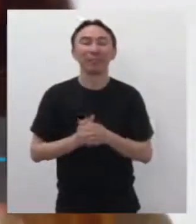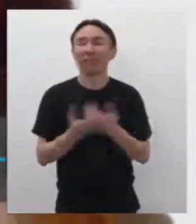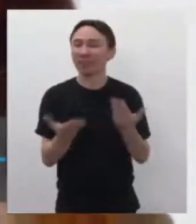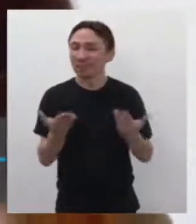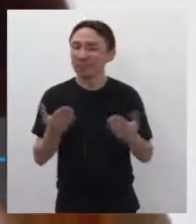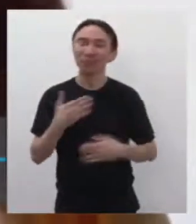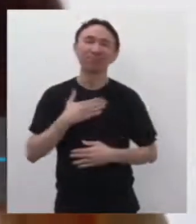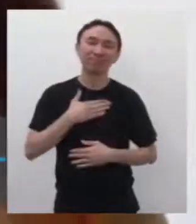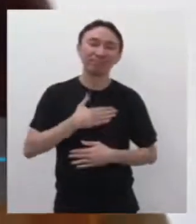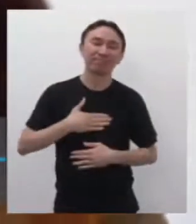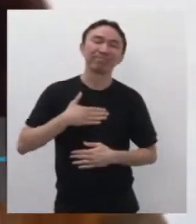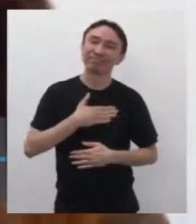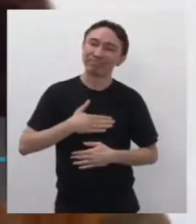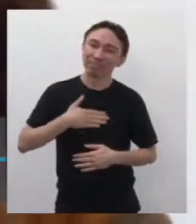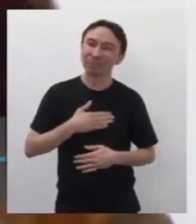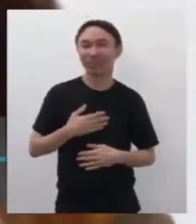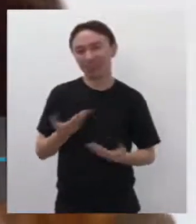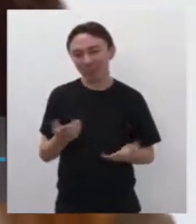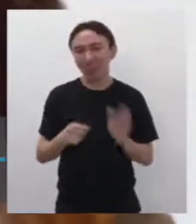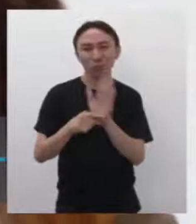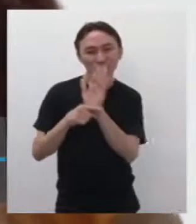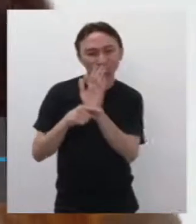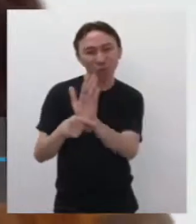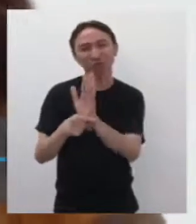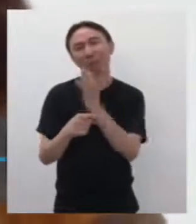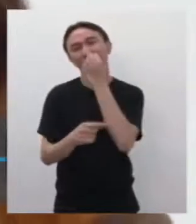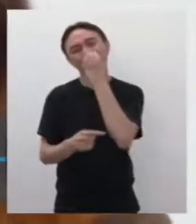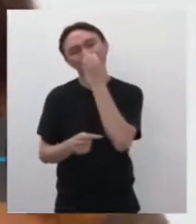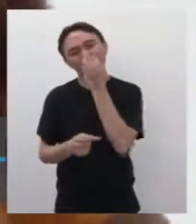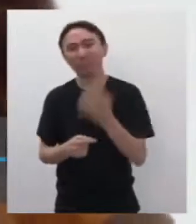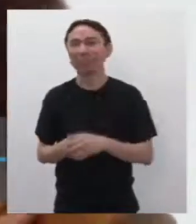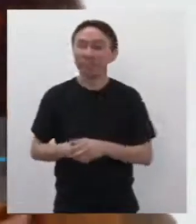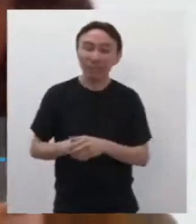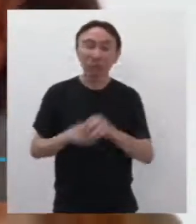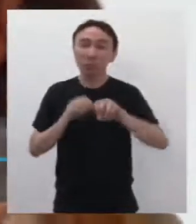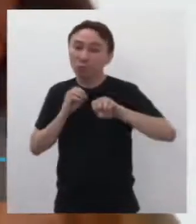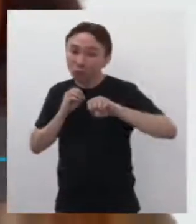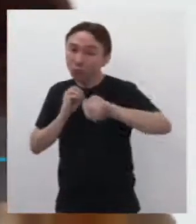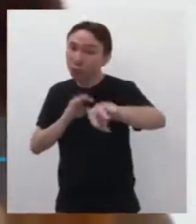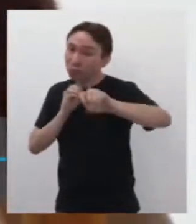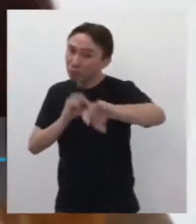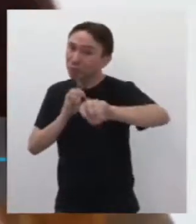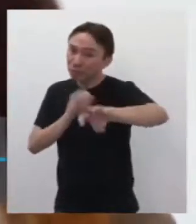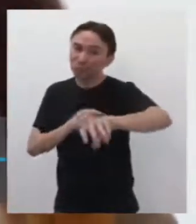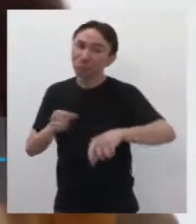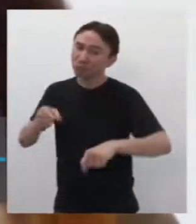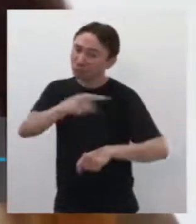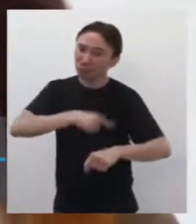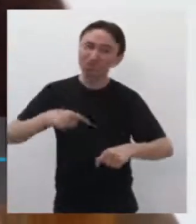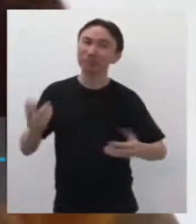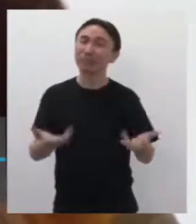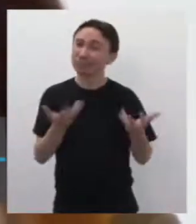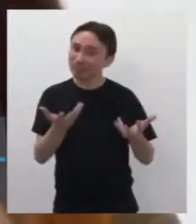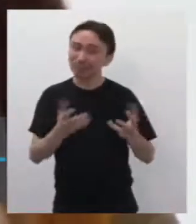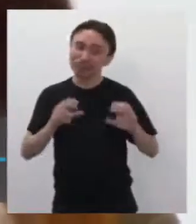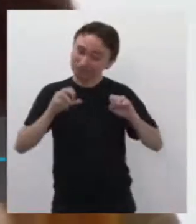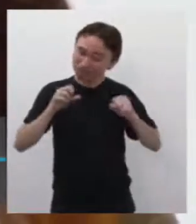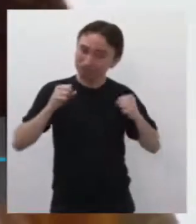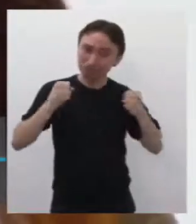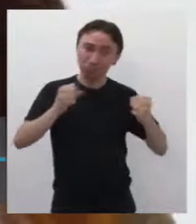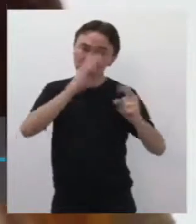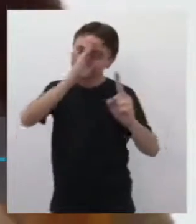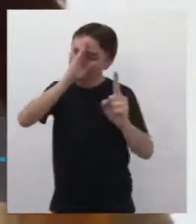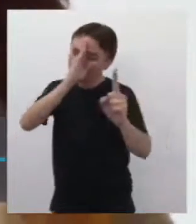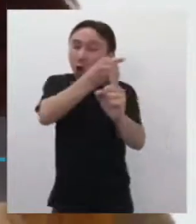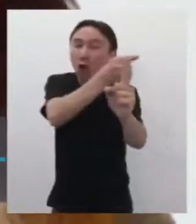poder contribuir, né? A educação é uma missão para a gente, é uma missão pessoal minha, e ver o